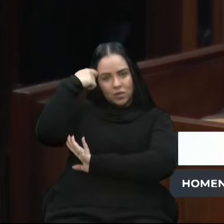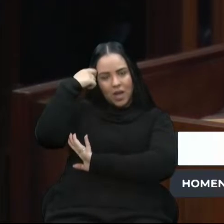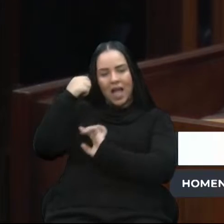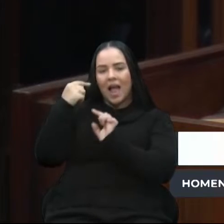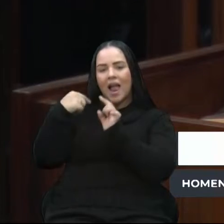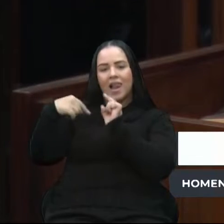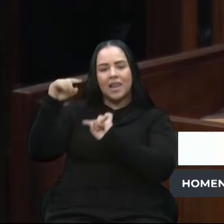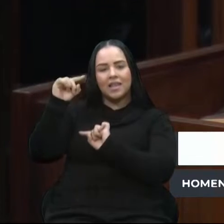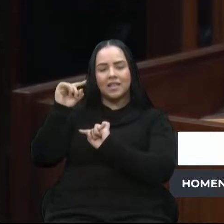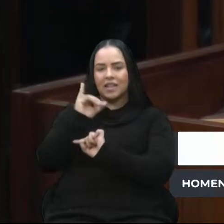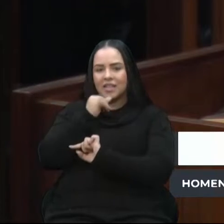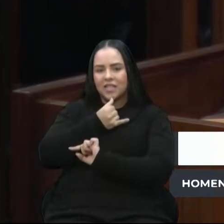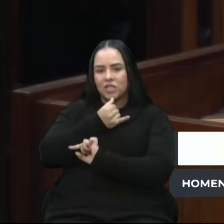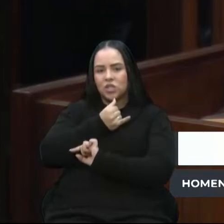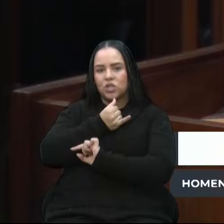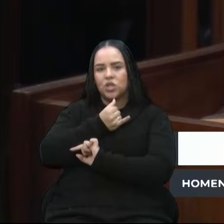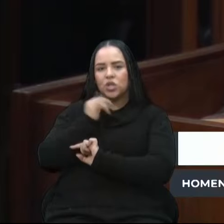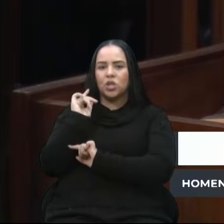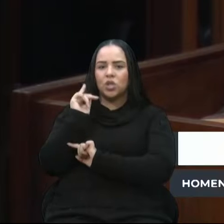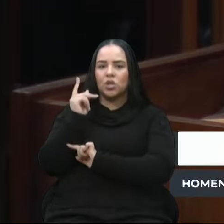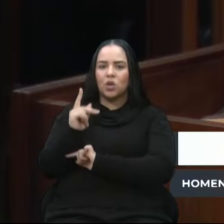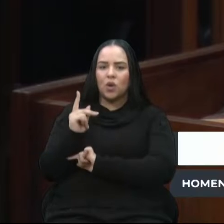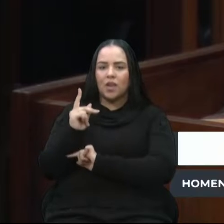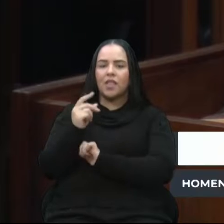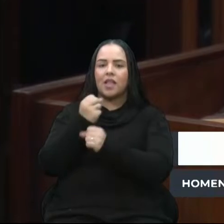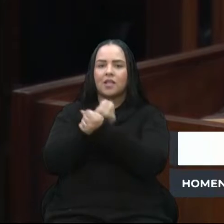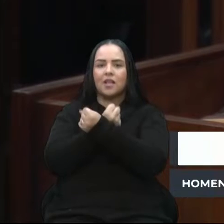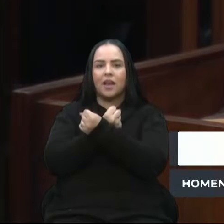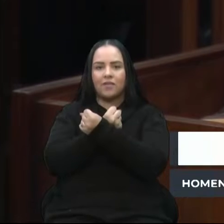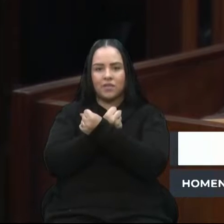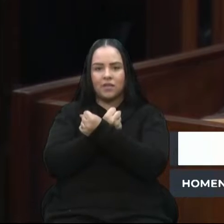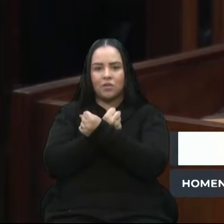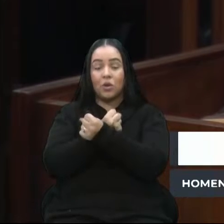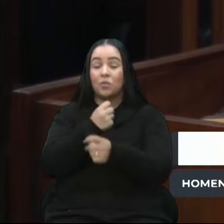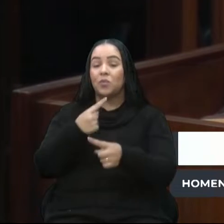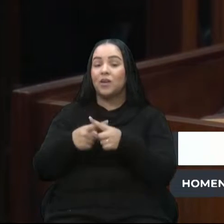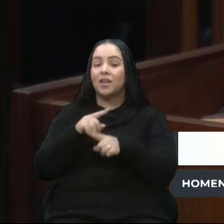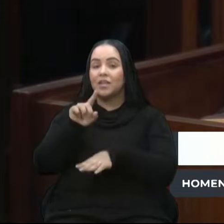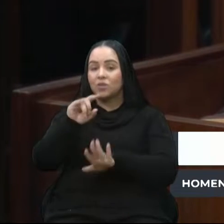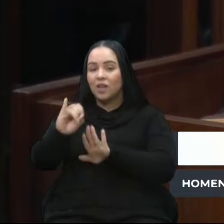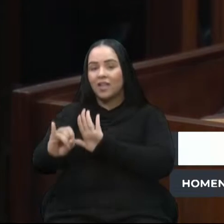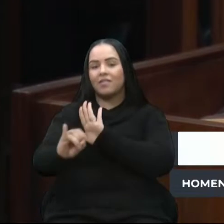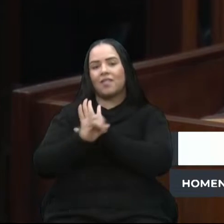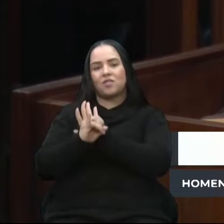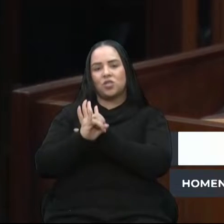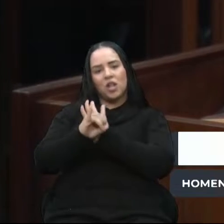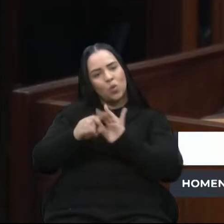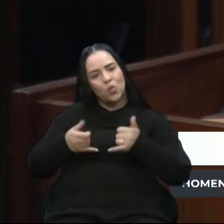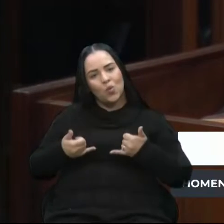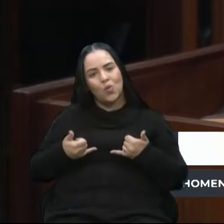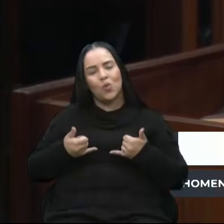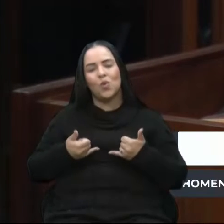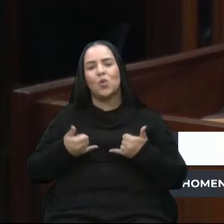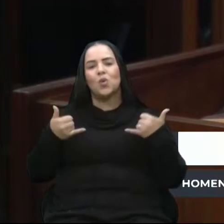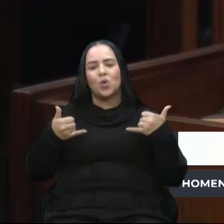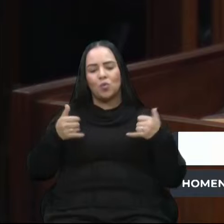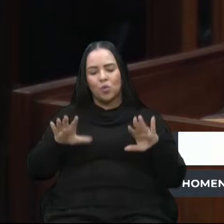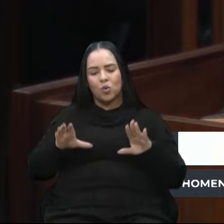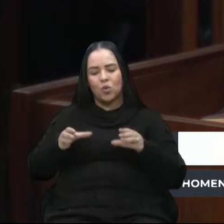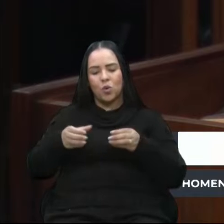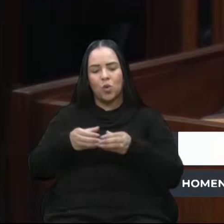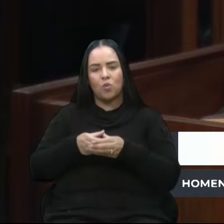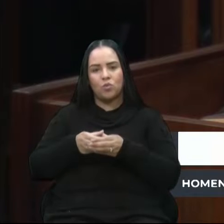escravidão. Porque é isso que vai dar identidade, vai dar orgulho para as suas tribos de